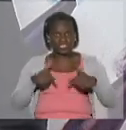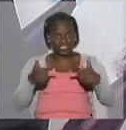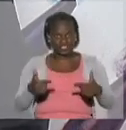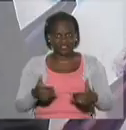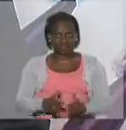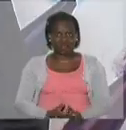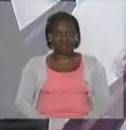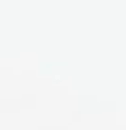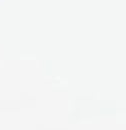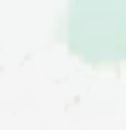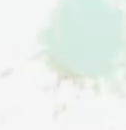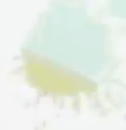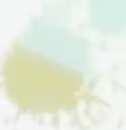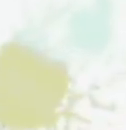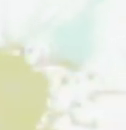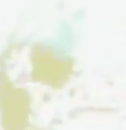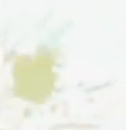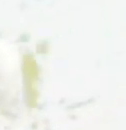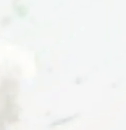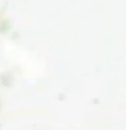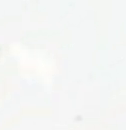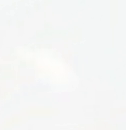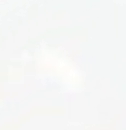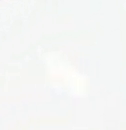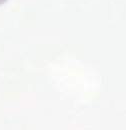o Educação.